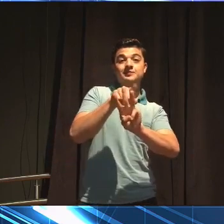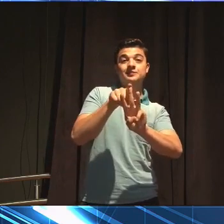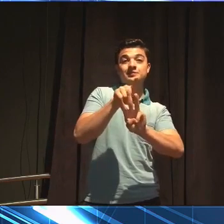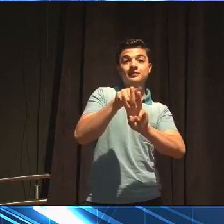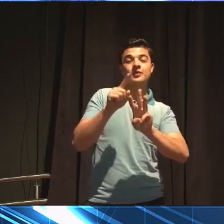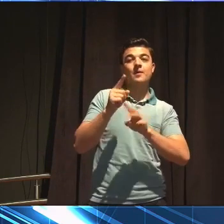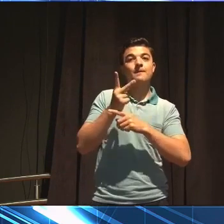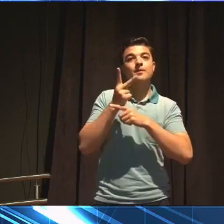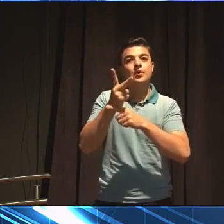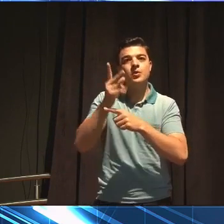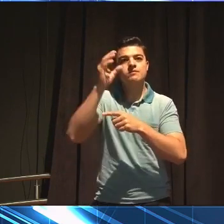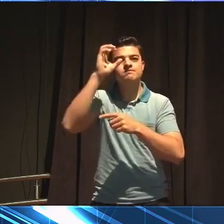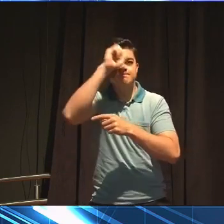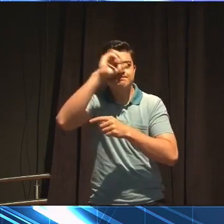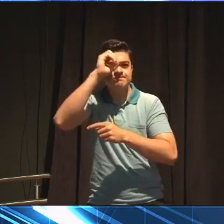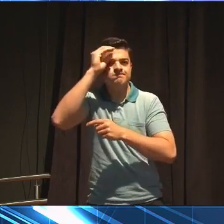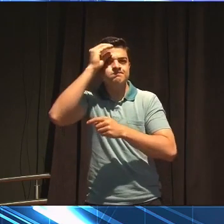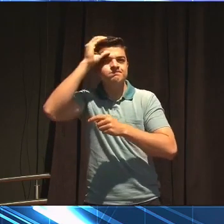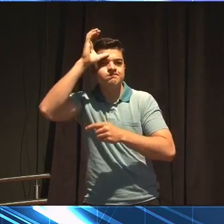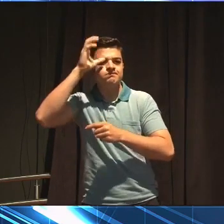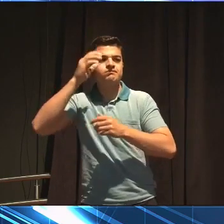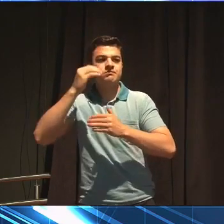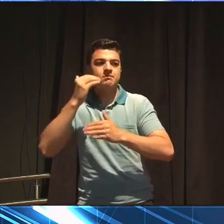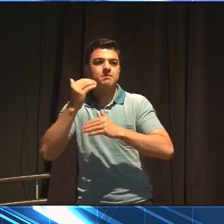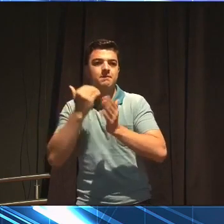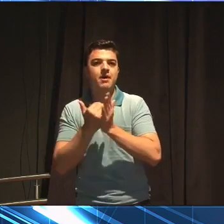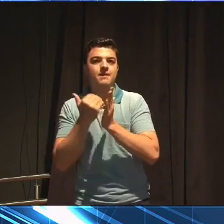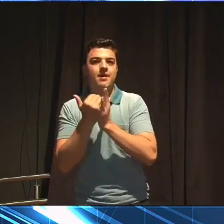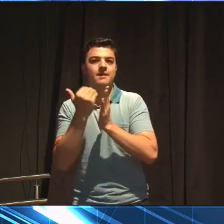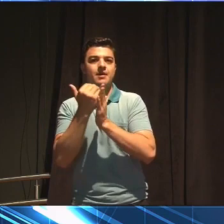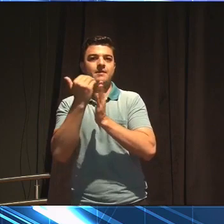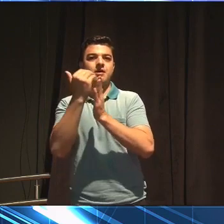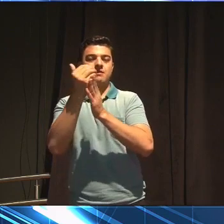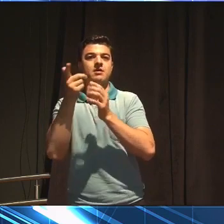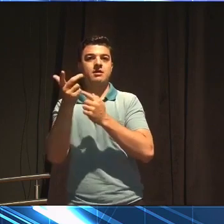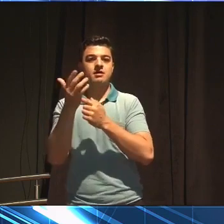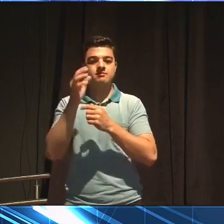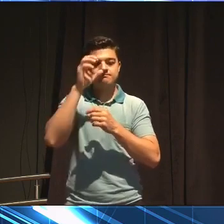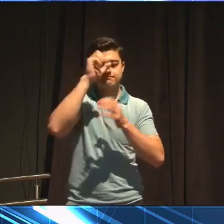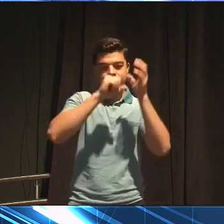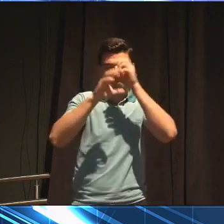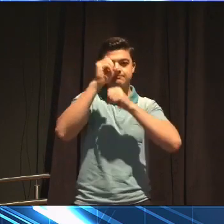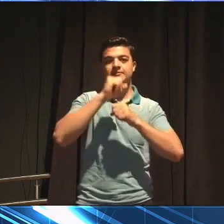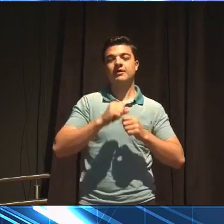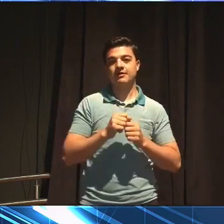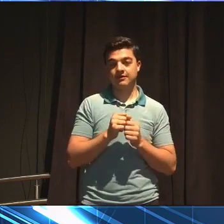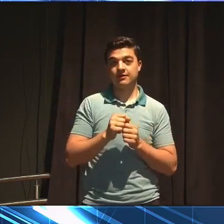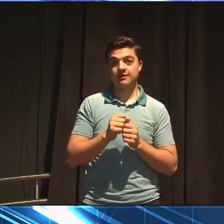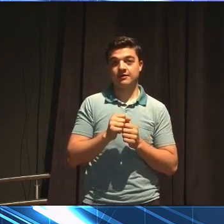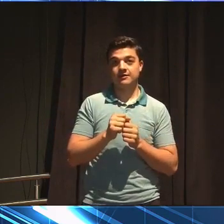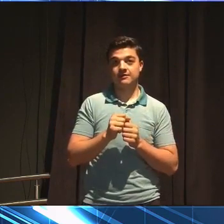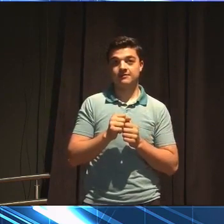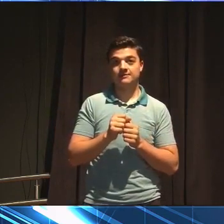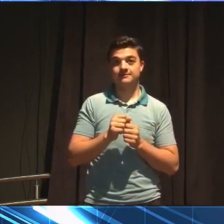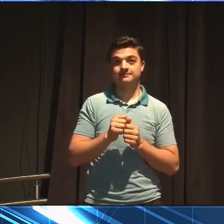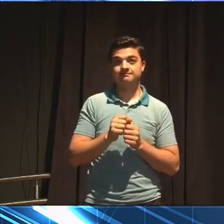conhecimento para aprimorar as suas pesquisas e os seus estudos. Eles estavam